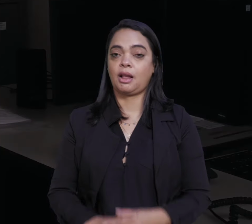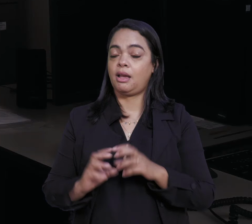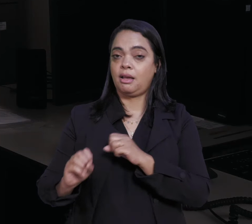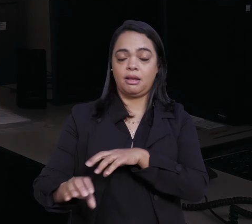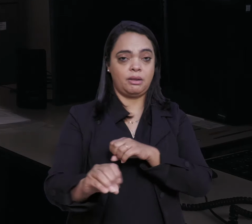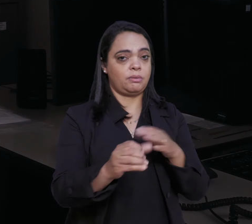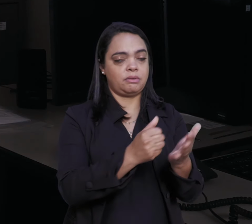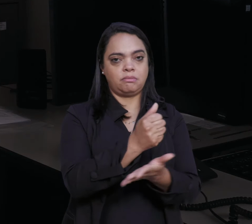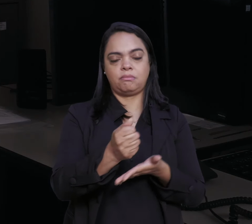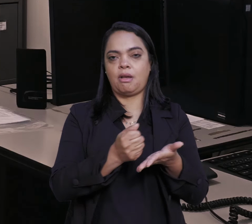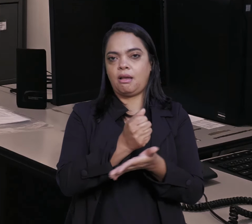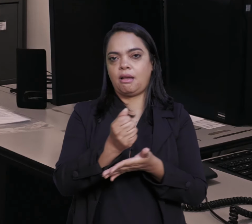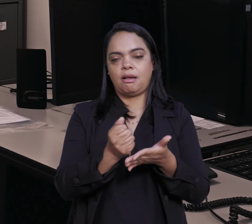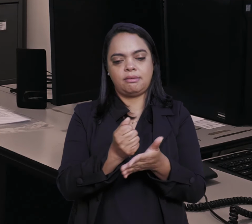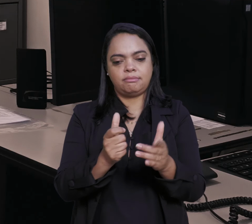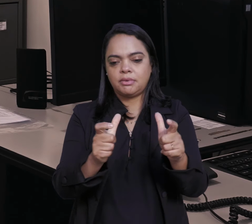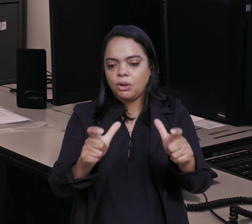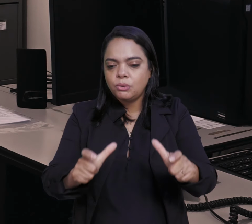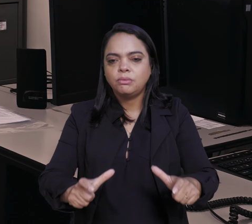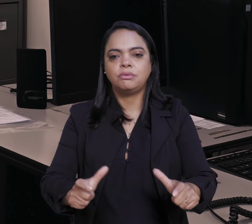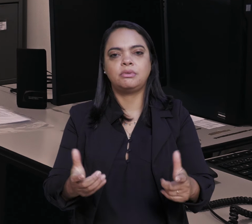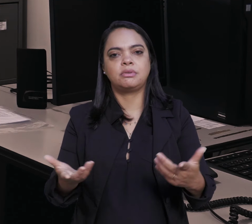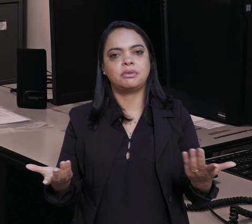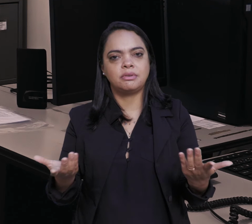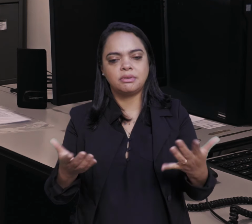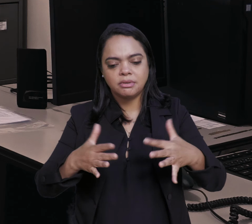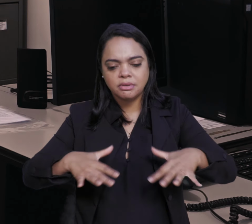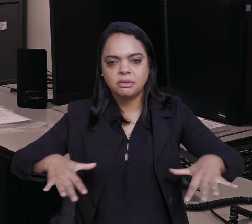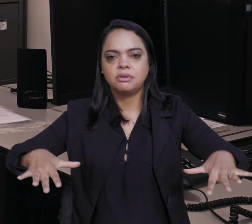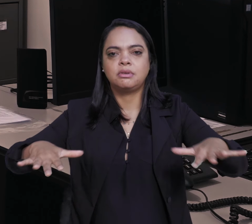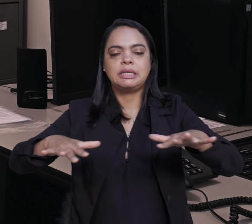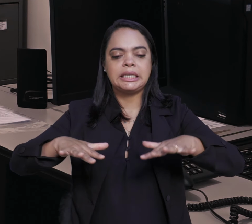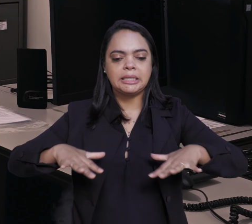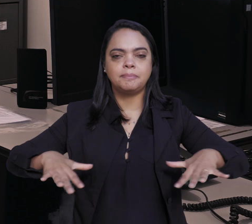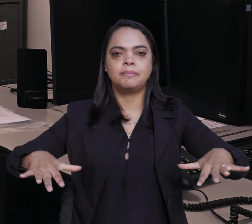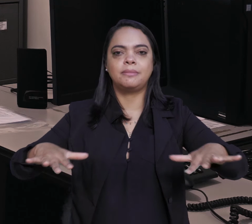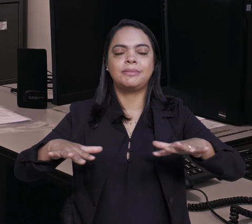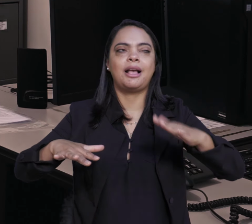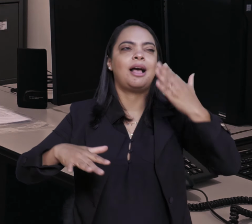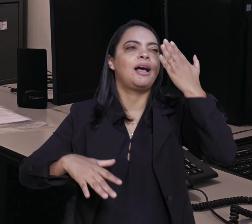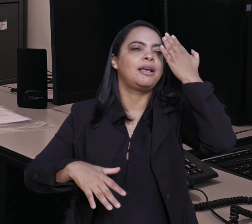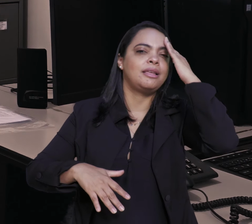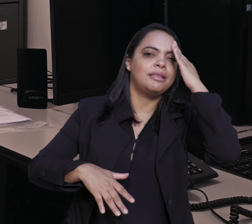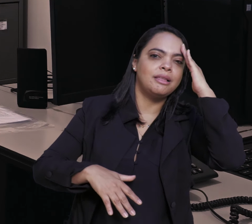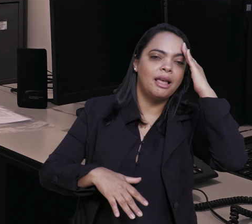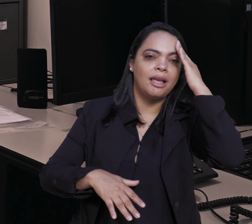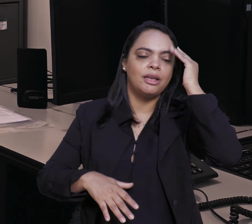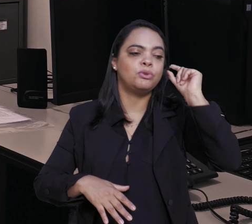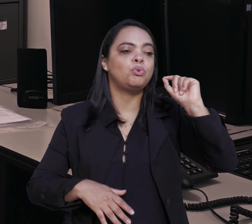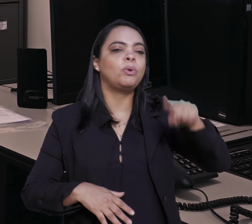A educação básica é o lugar e é o espaço onde a gente vai entender o que é